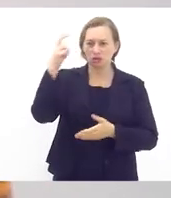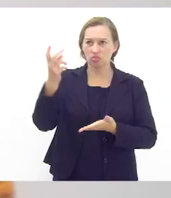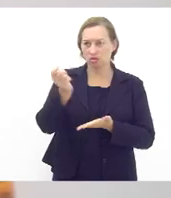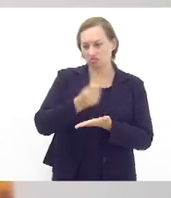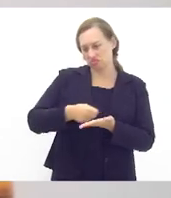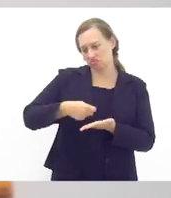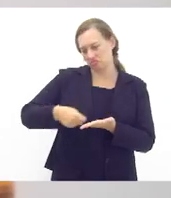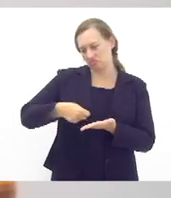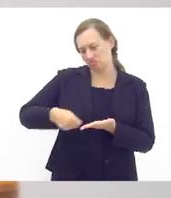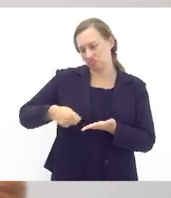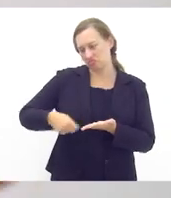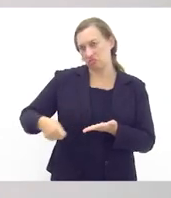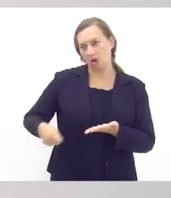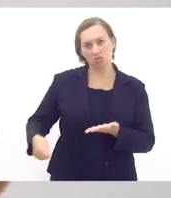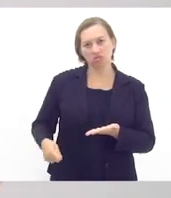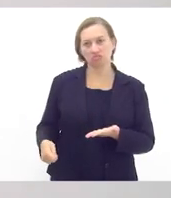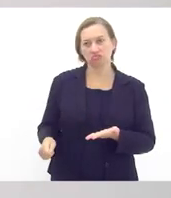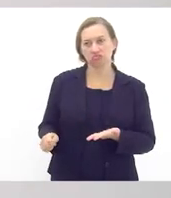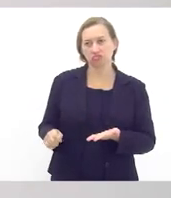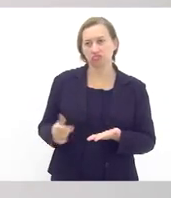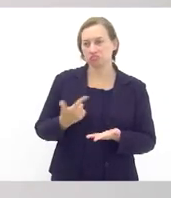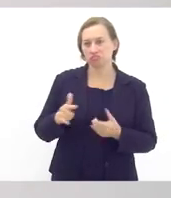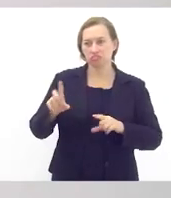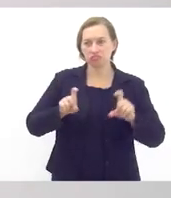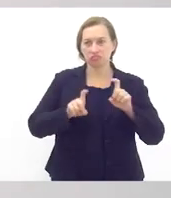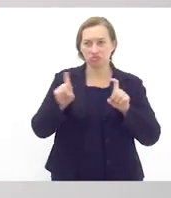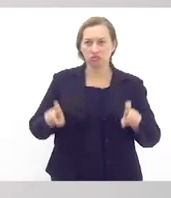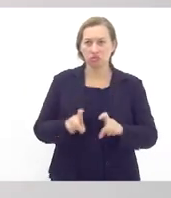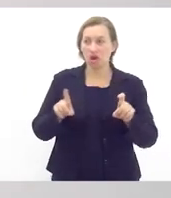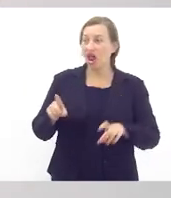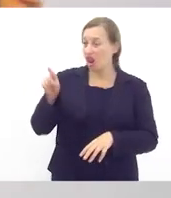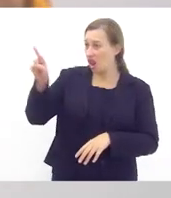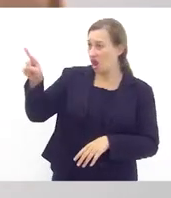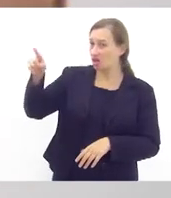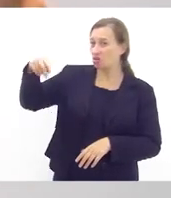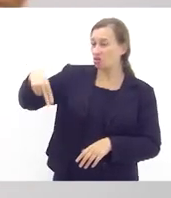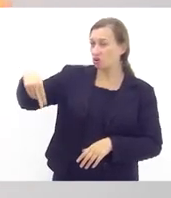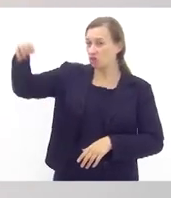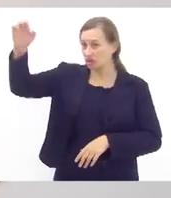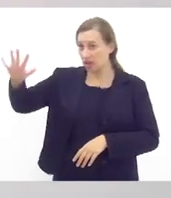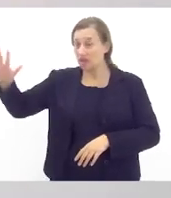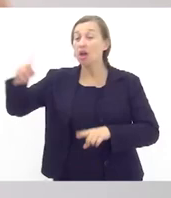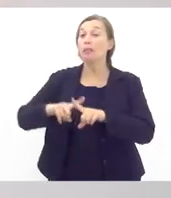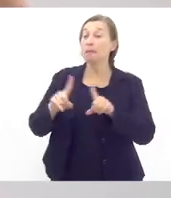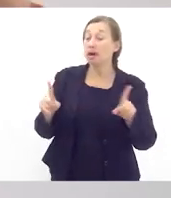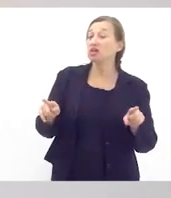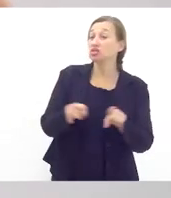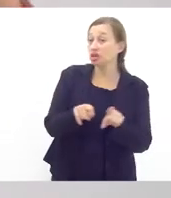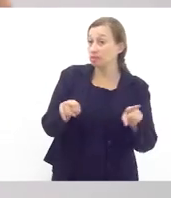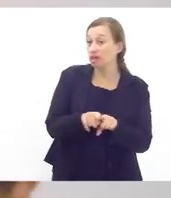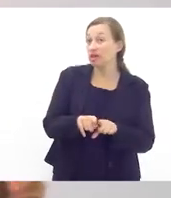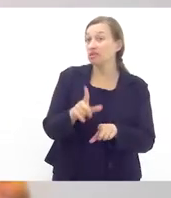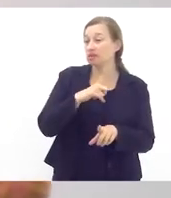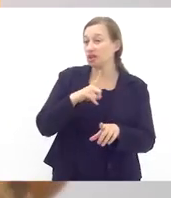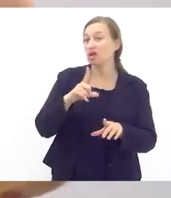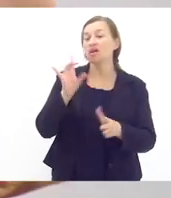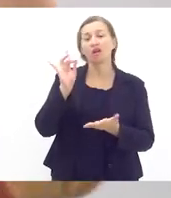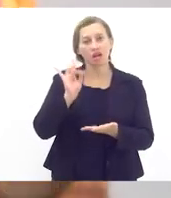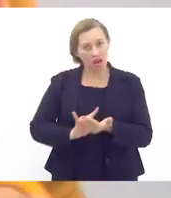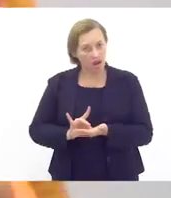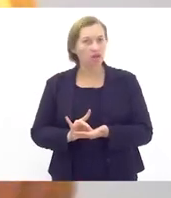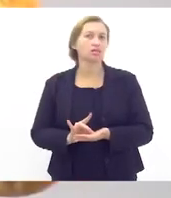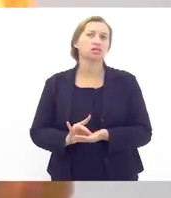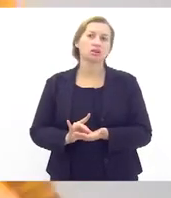mão então a gente não tá lá no nordeste né a gente aí mas a gente também tem tem realidades